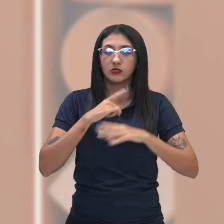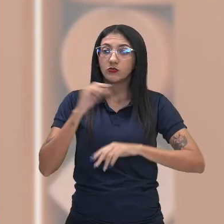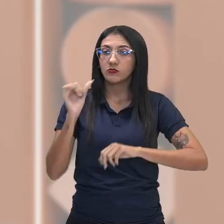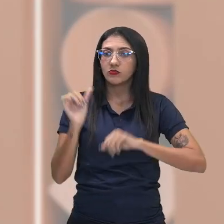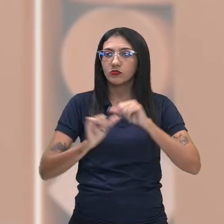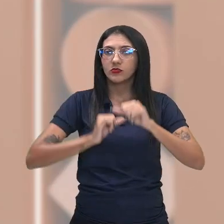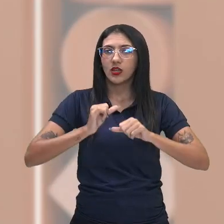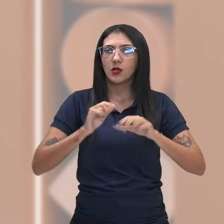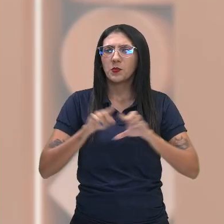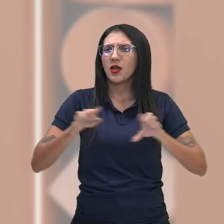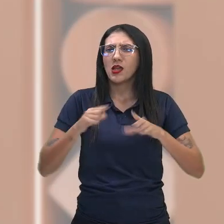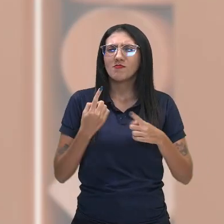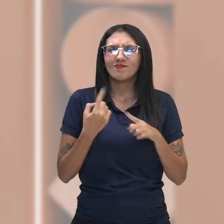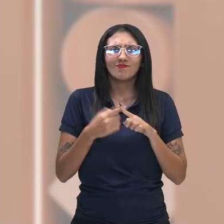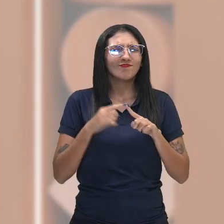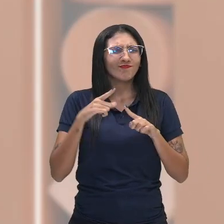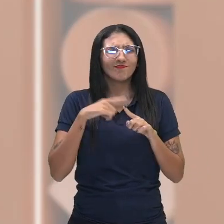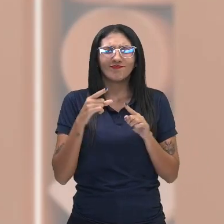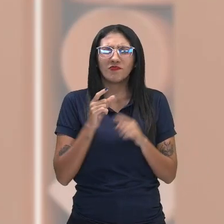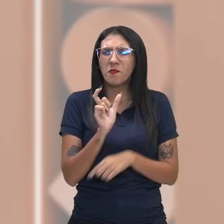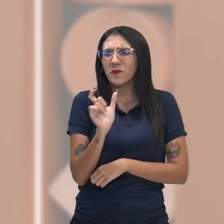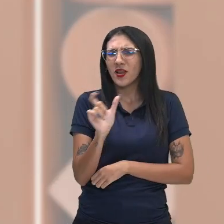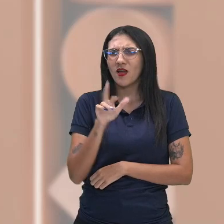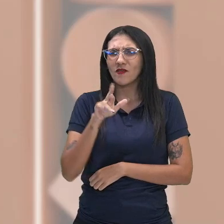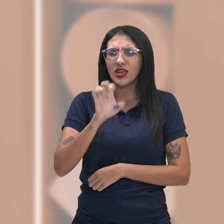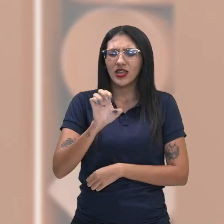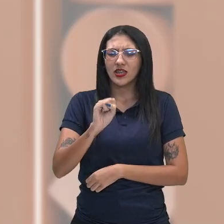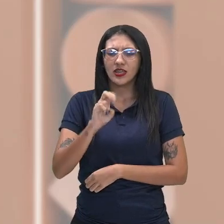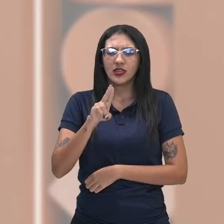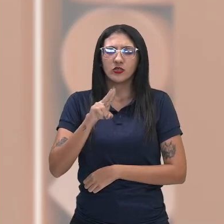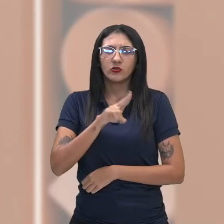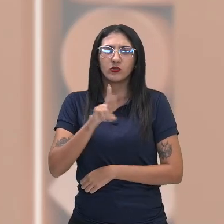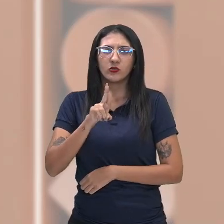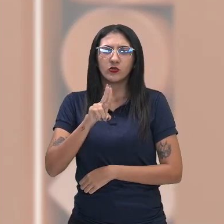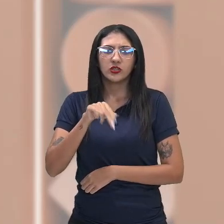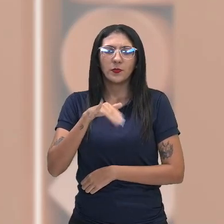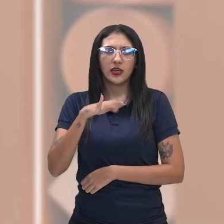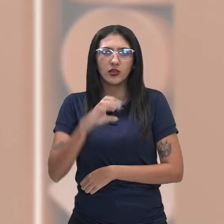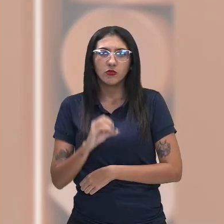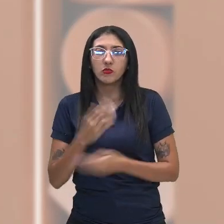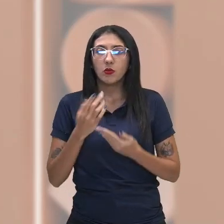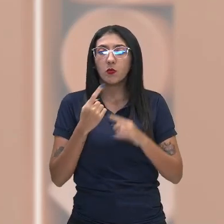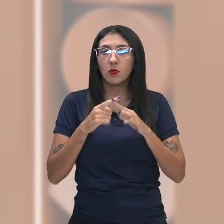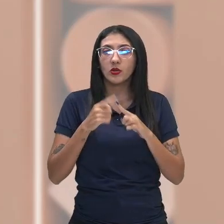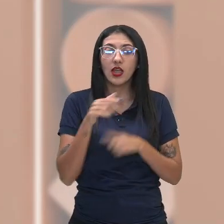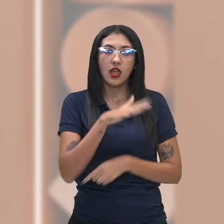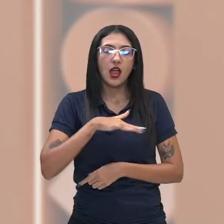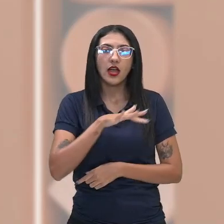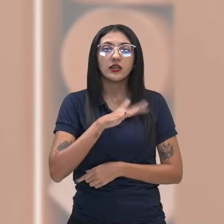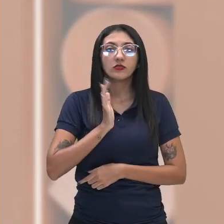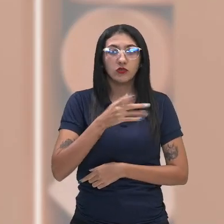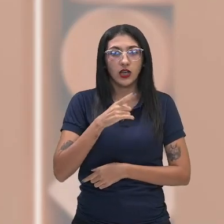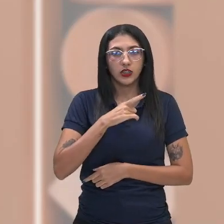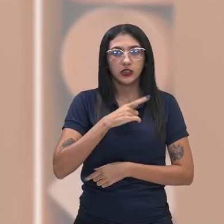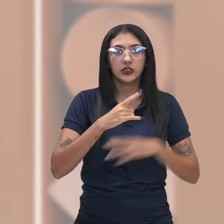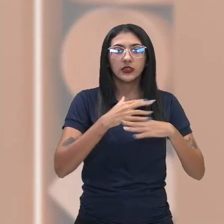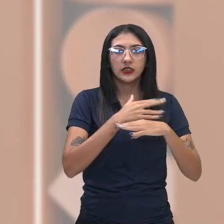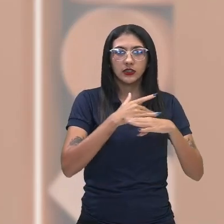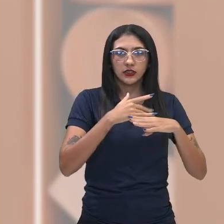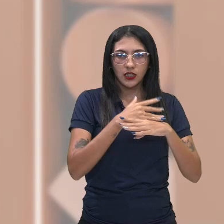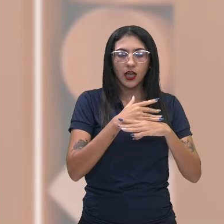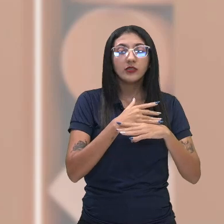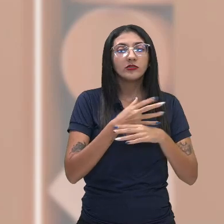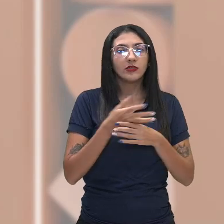que ressurgimento? Porque nesse período não só cidades que já existiam vão ganhar esse